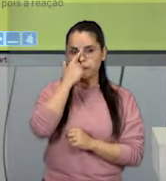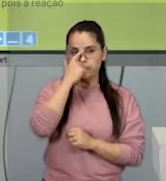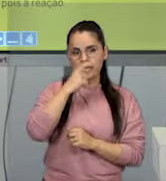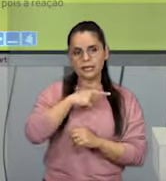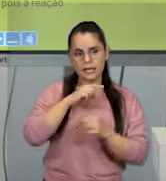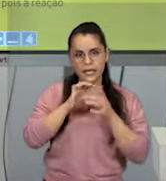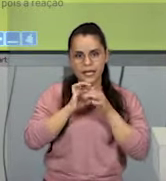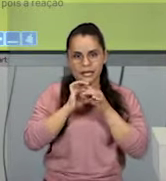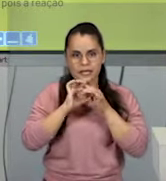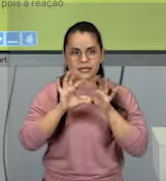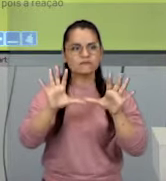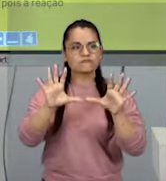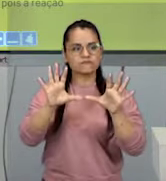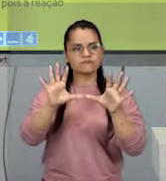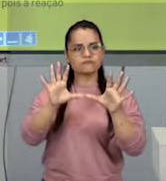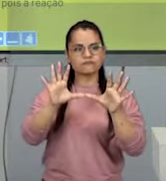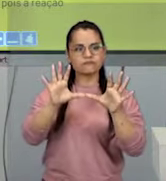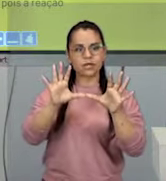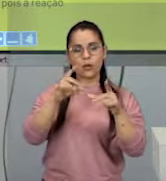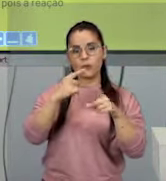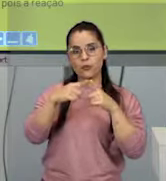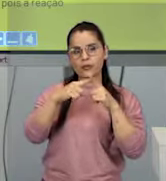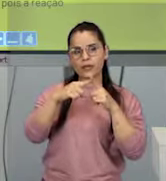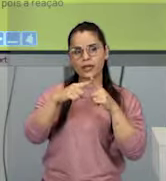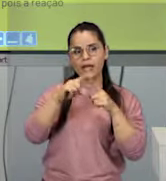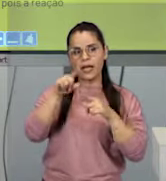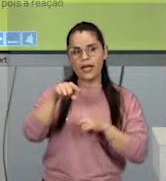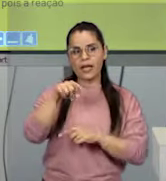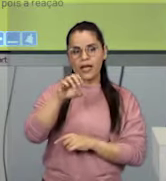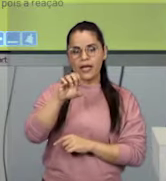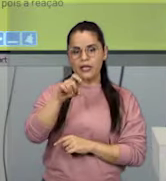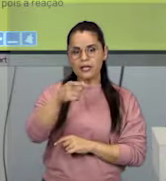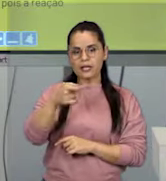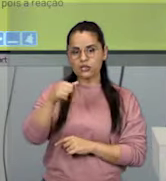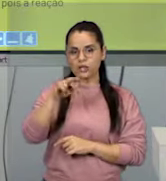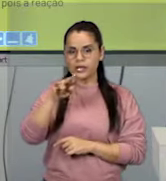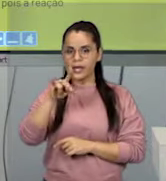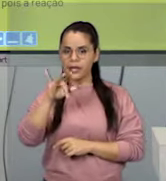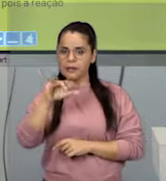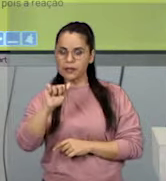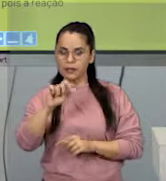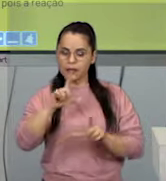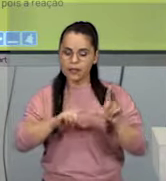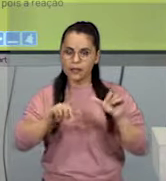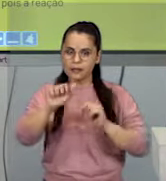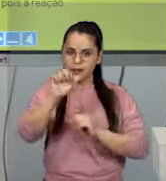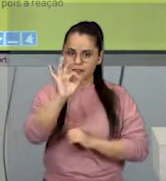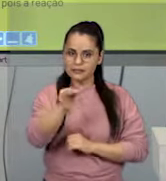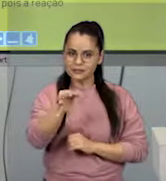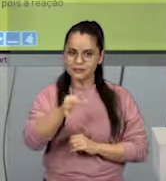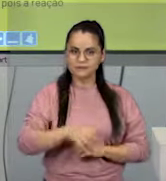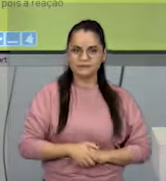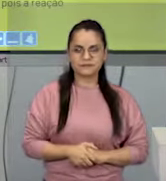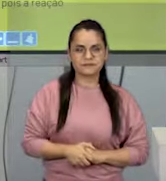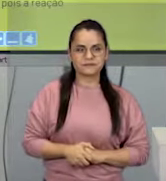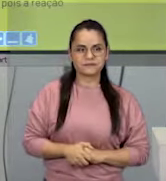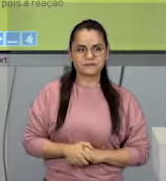liberação Pois é uma reação exotérmica então é letra A é a letra